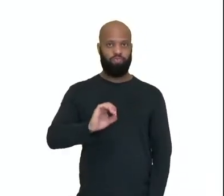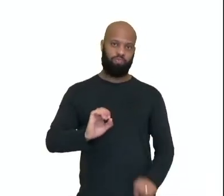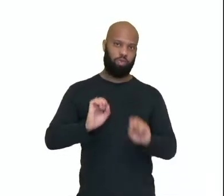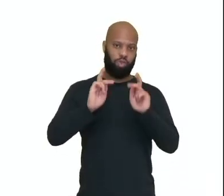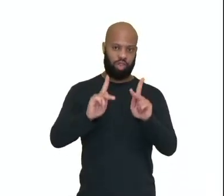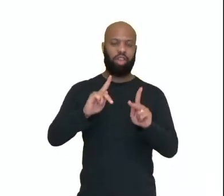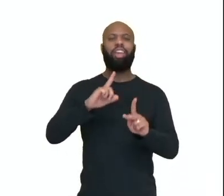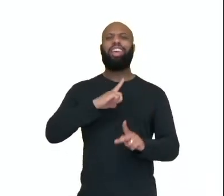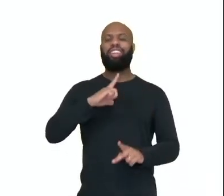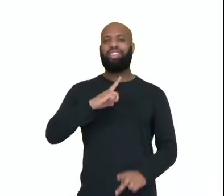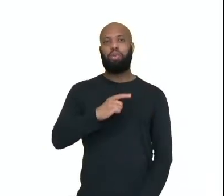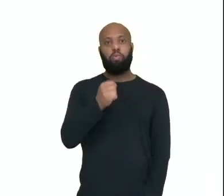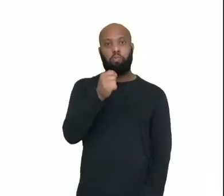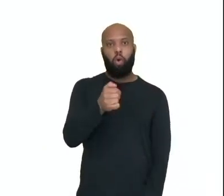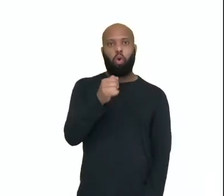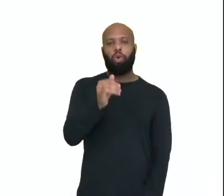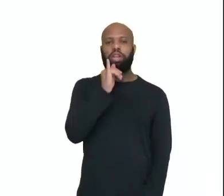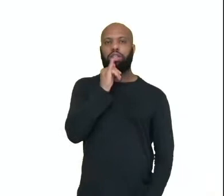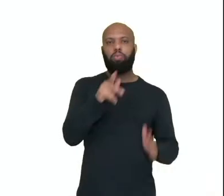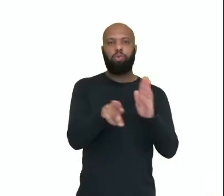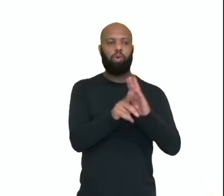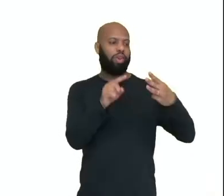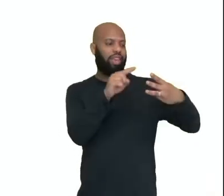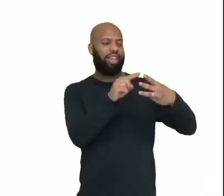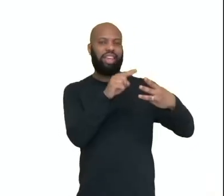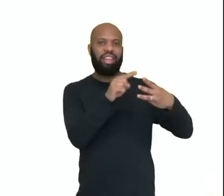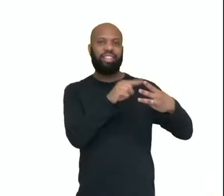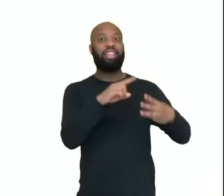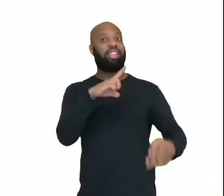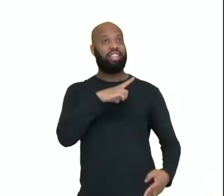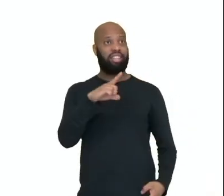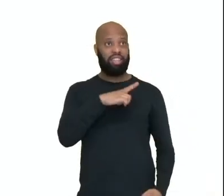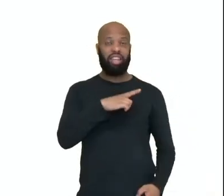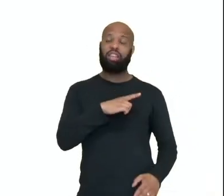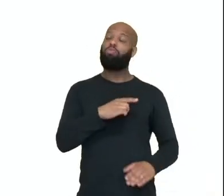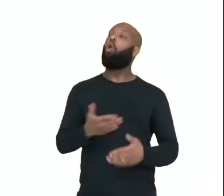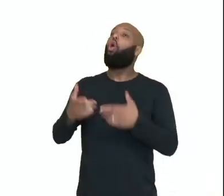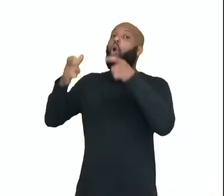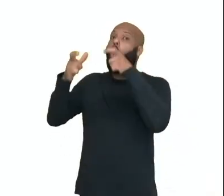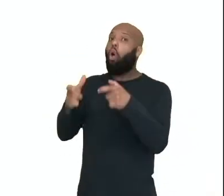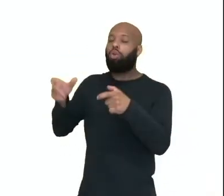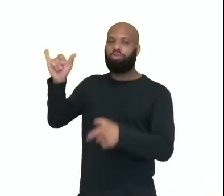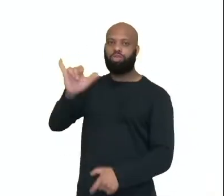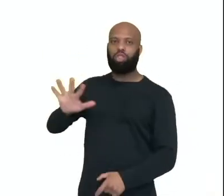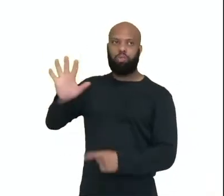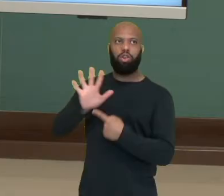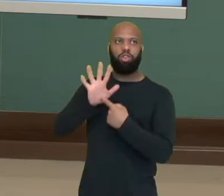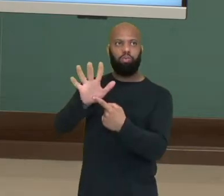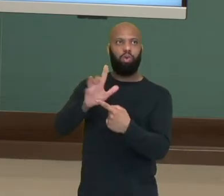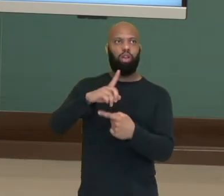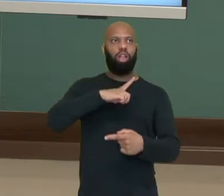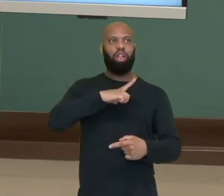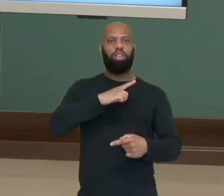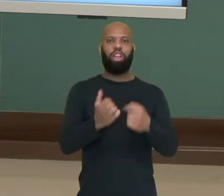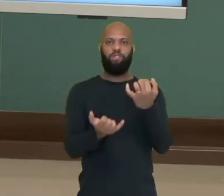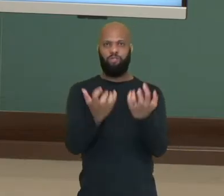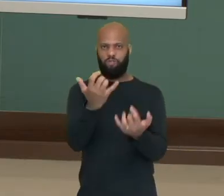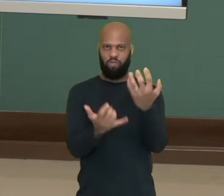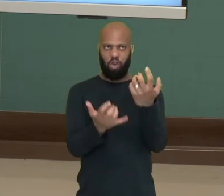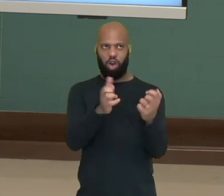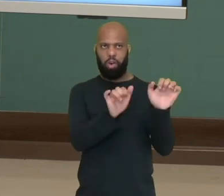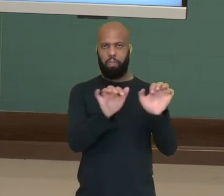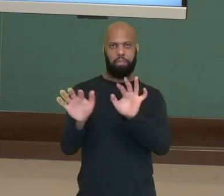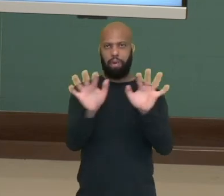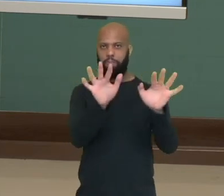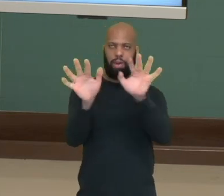carbono e é um dos poucos exemplos de óxidos neutros existentes. E aqui a gente tem uma imagem de uma fonte de monóxido de carbono, que é